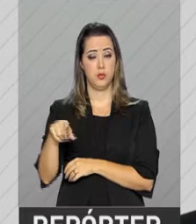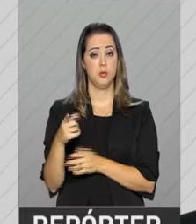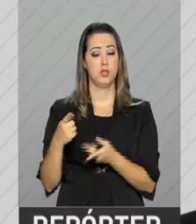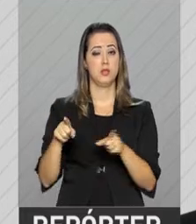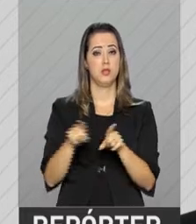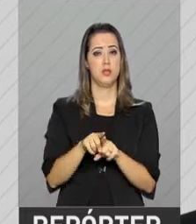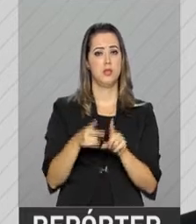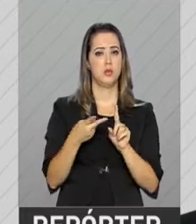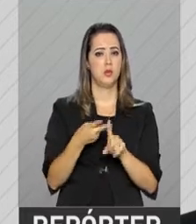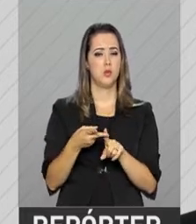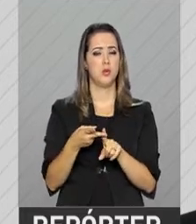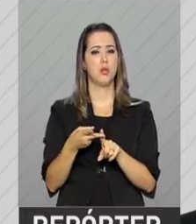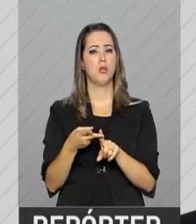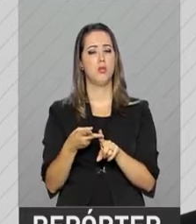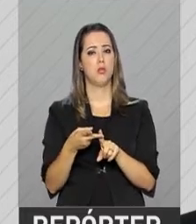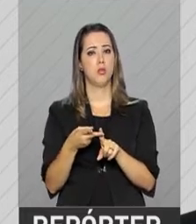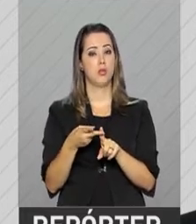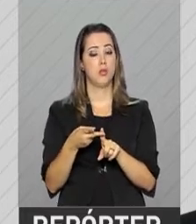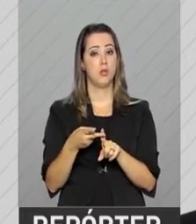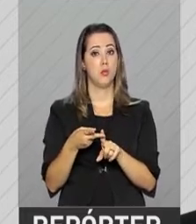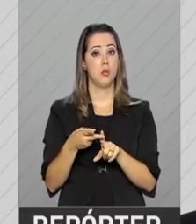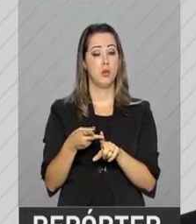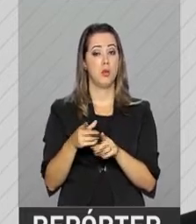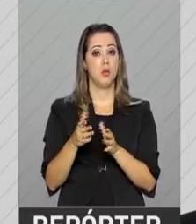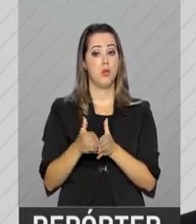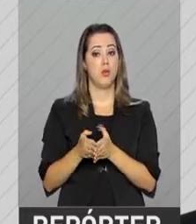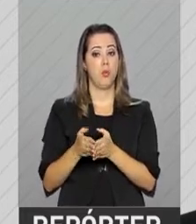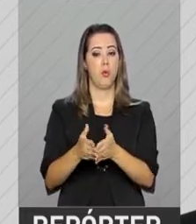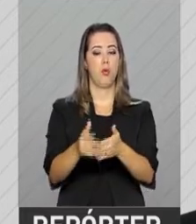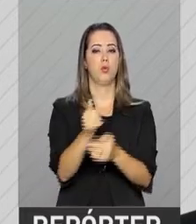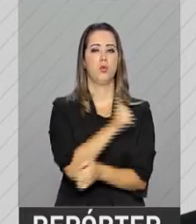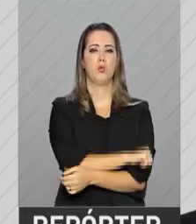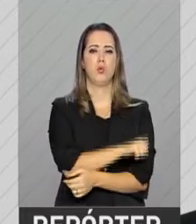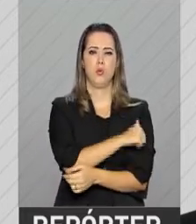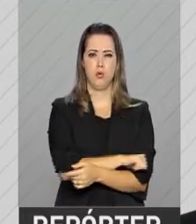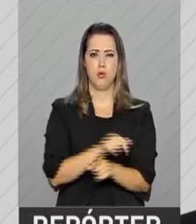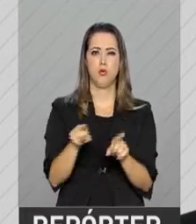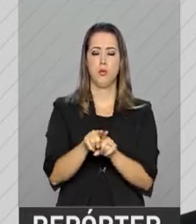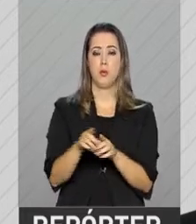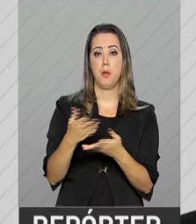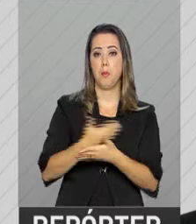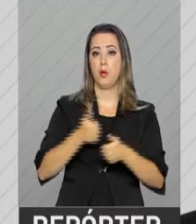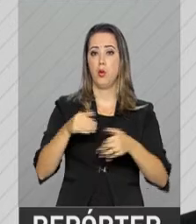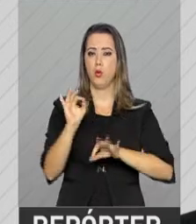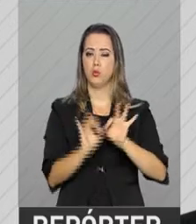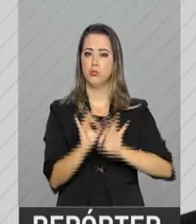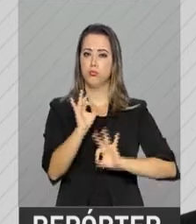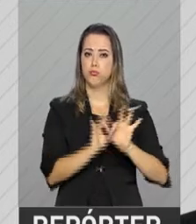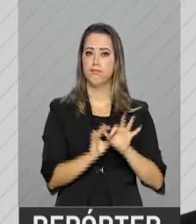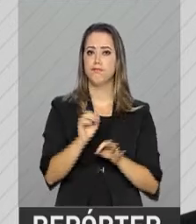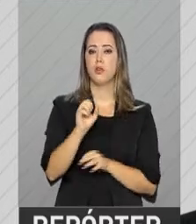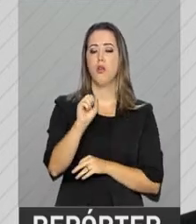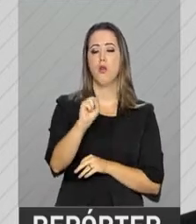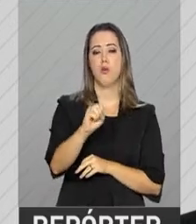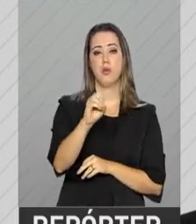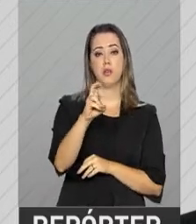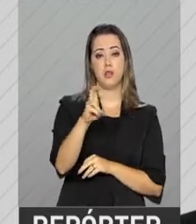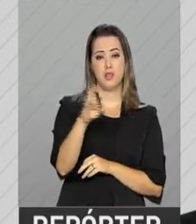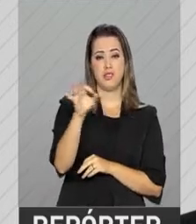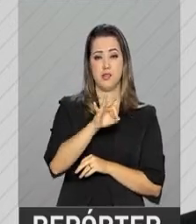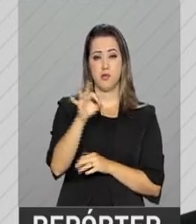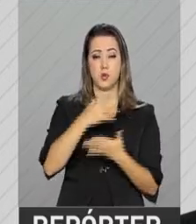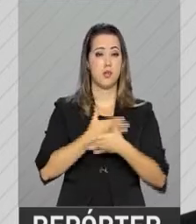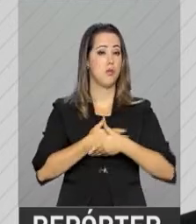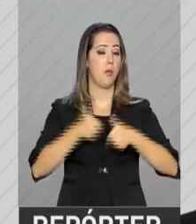está com a entrega da dragagem do porto do rio de janeiro o que amplia em 50% sua capacidade instalada